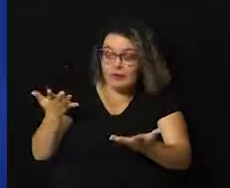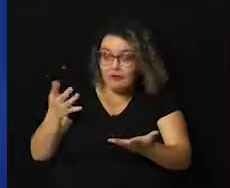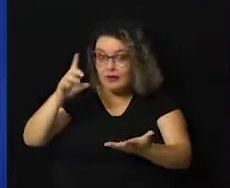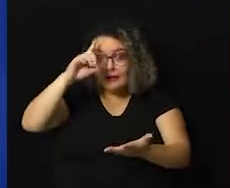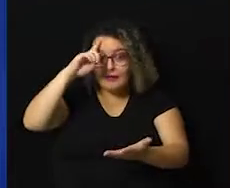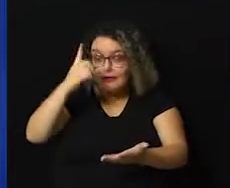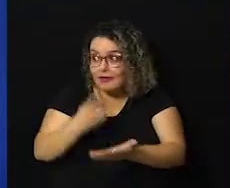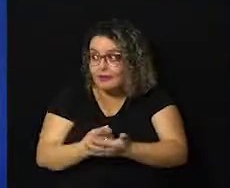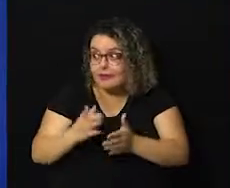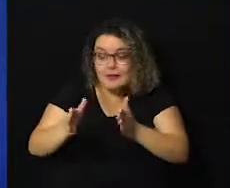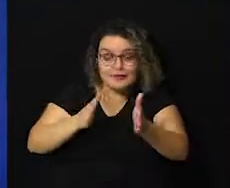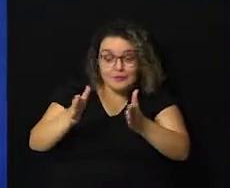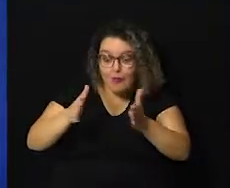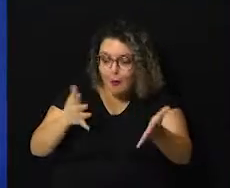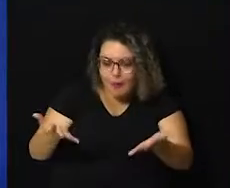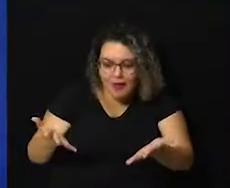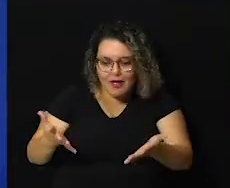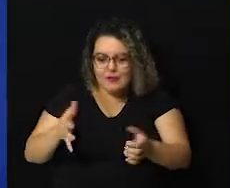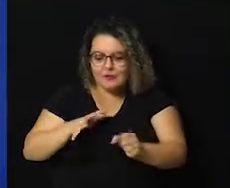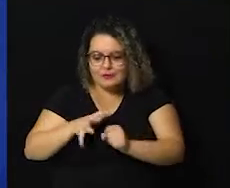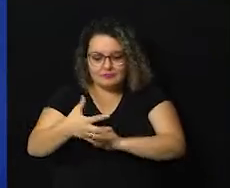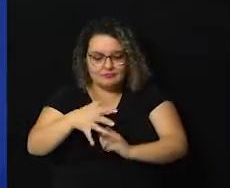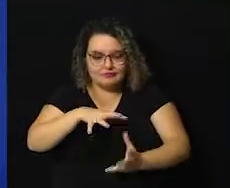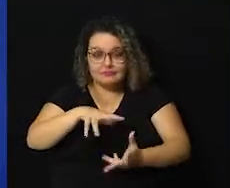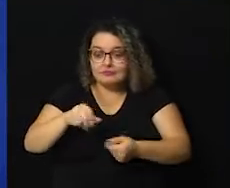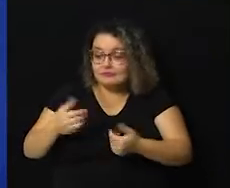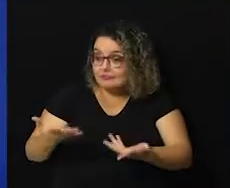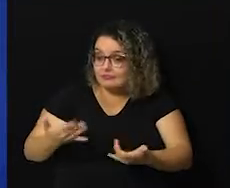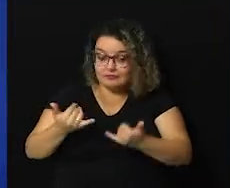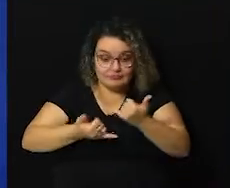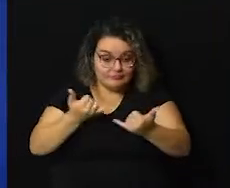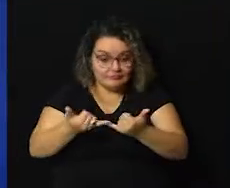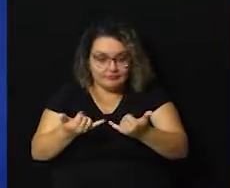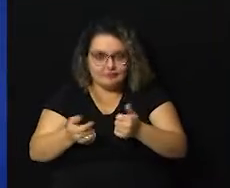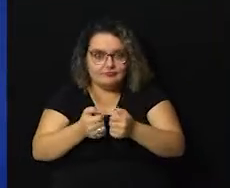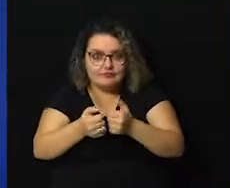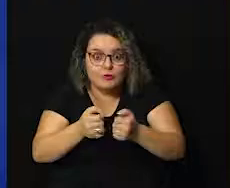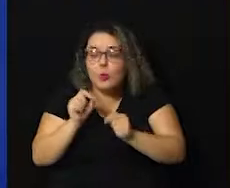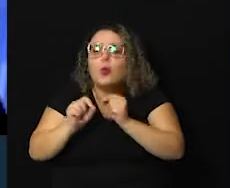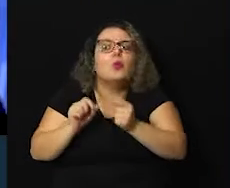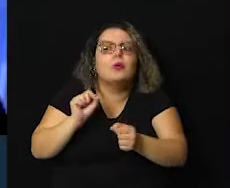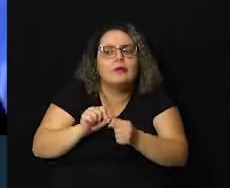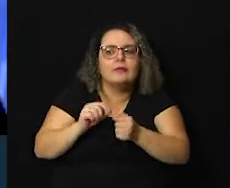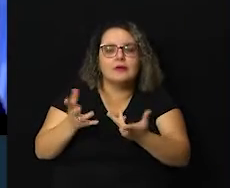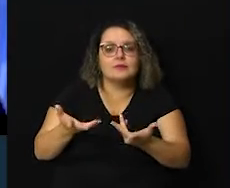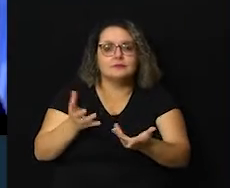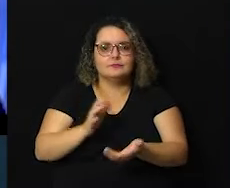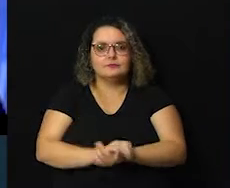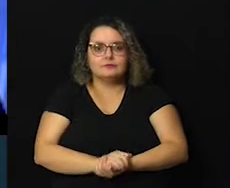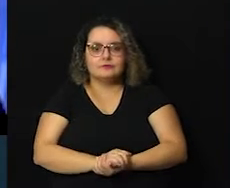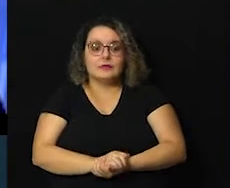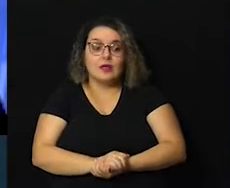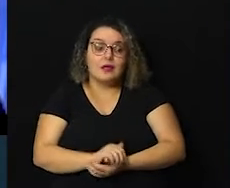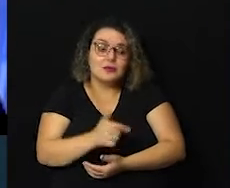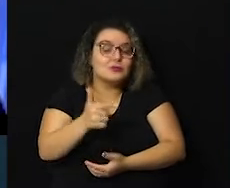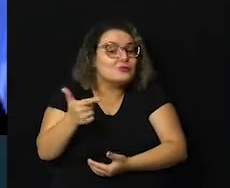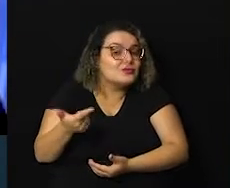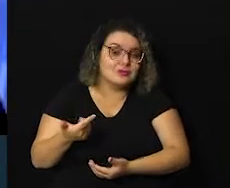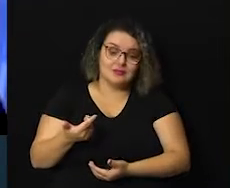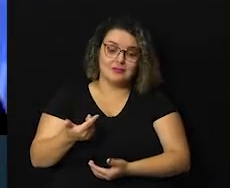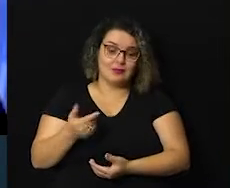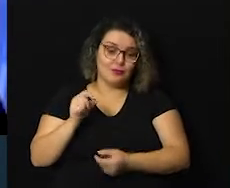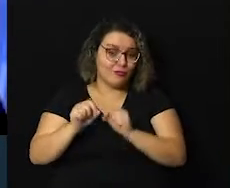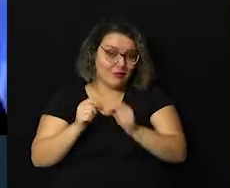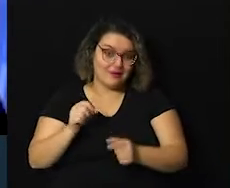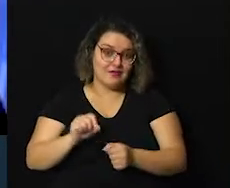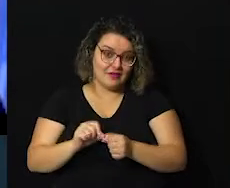conta dessa decisão Em plena pandemia jogos eletrônicos que você fez não tinha muito o que fazer não é nossa